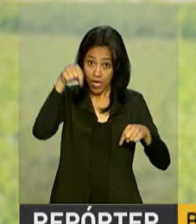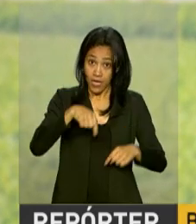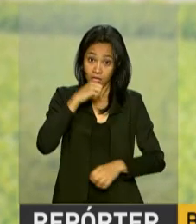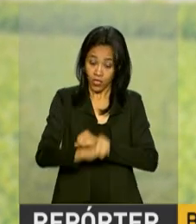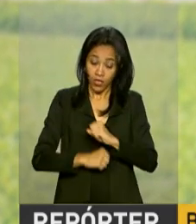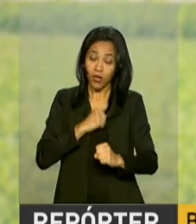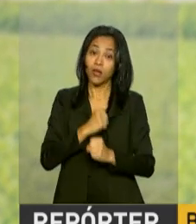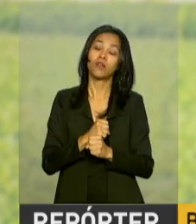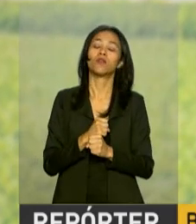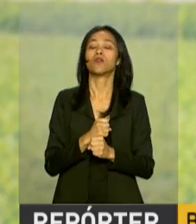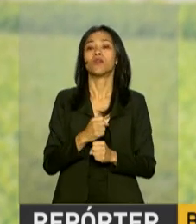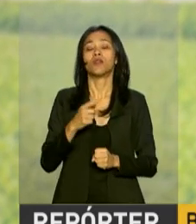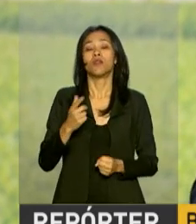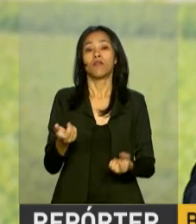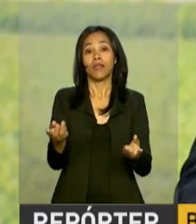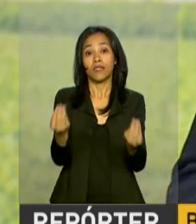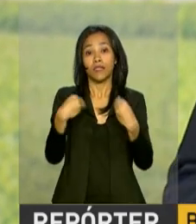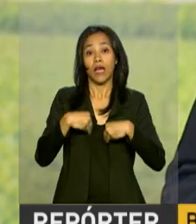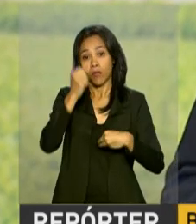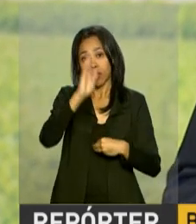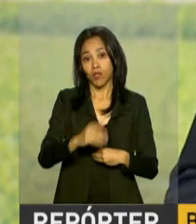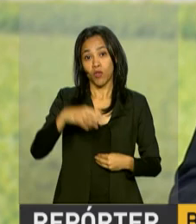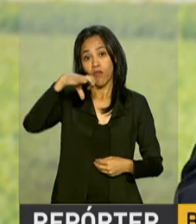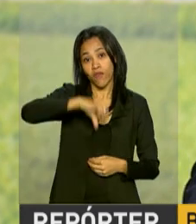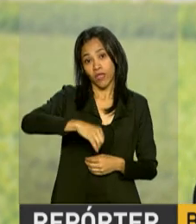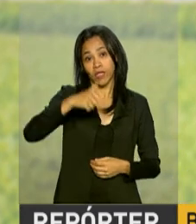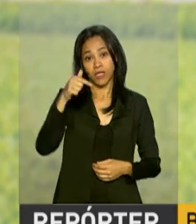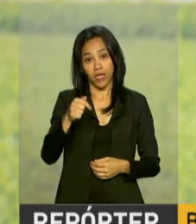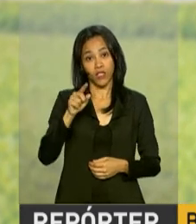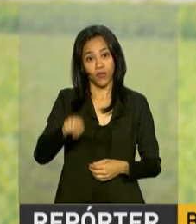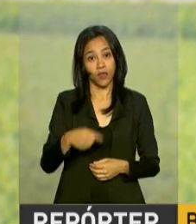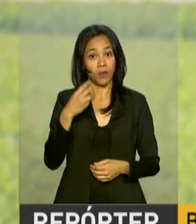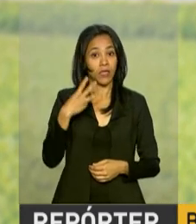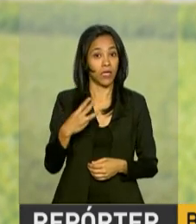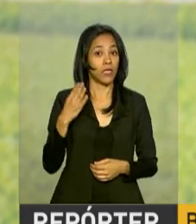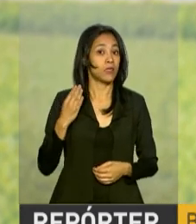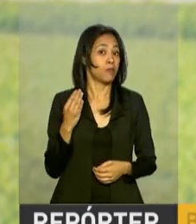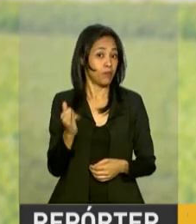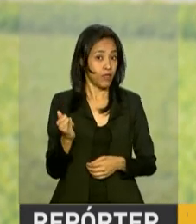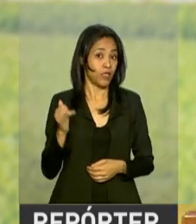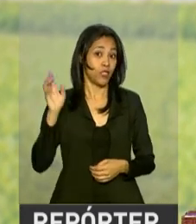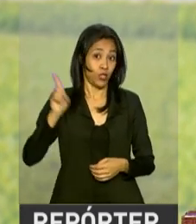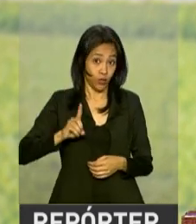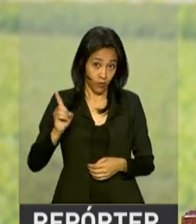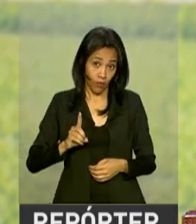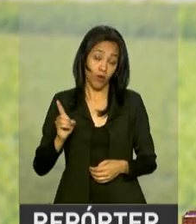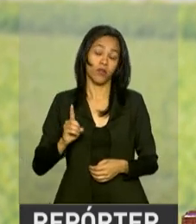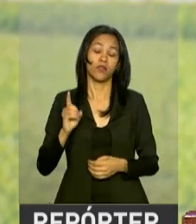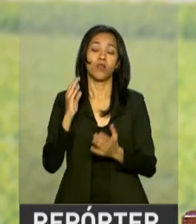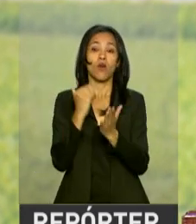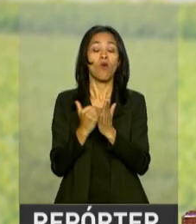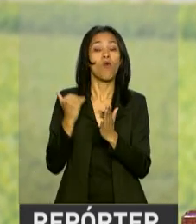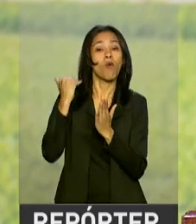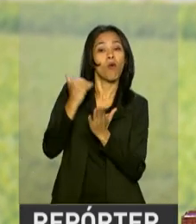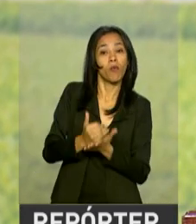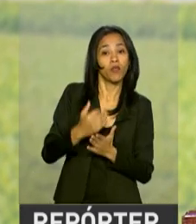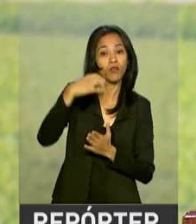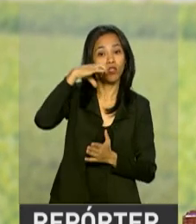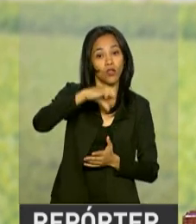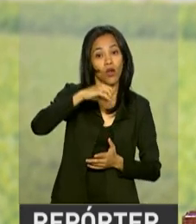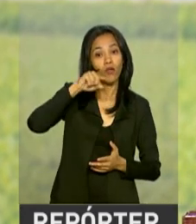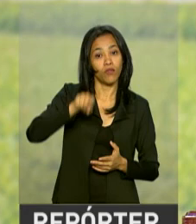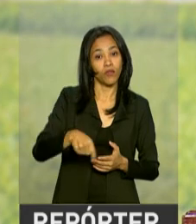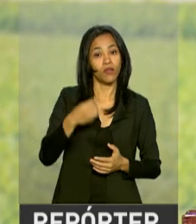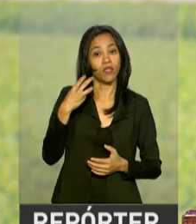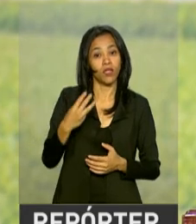país 97,3 bilhões de dólares um aumento de 9,3 bilhões